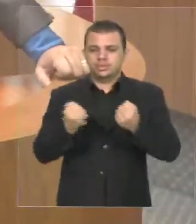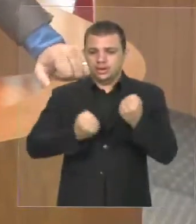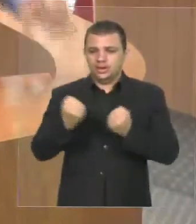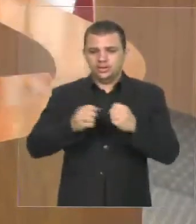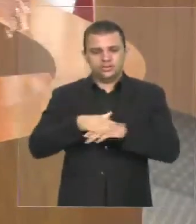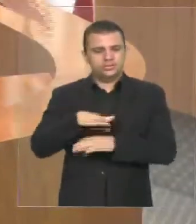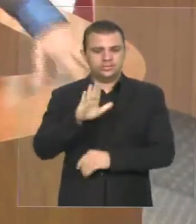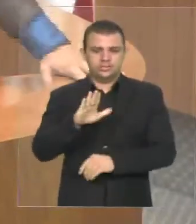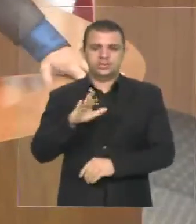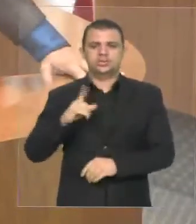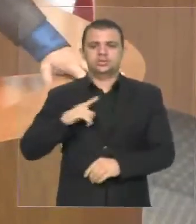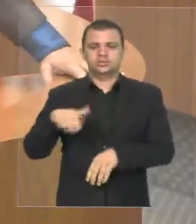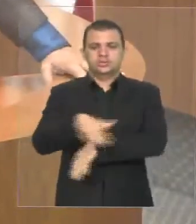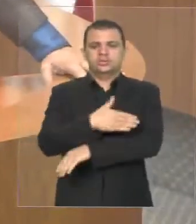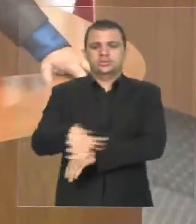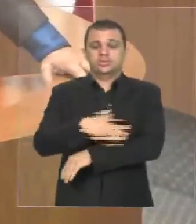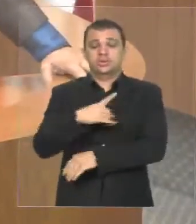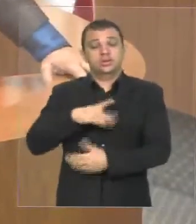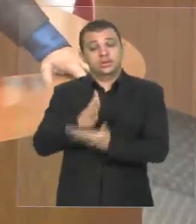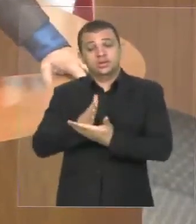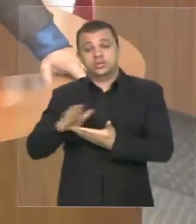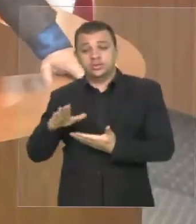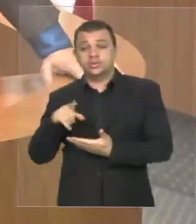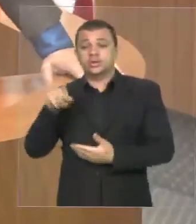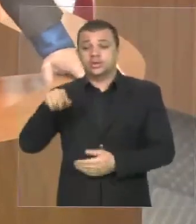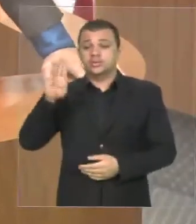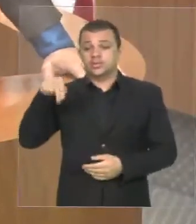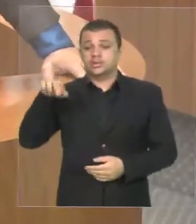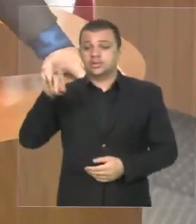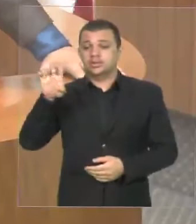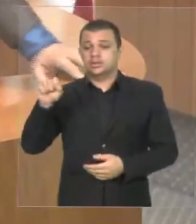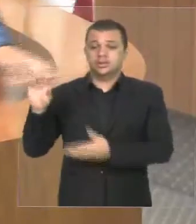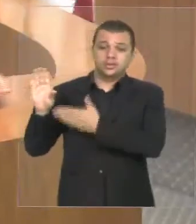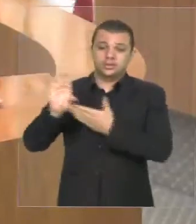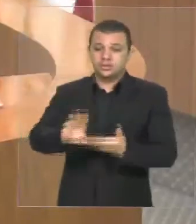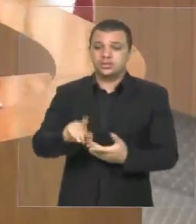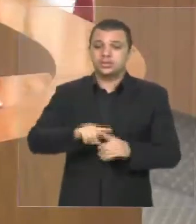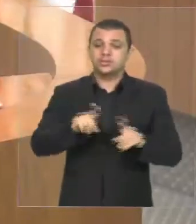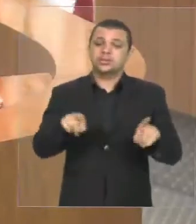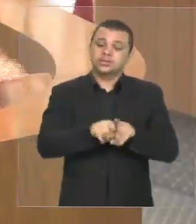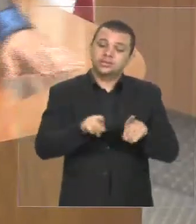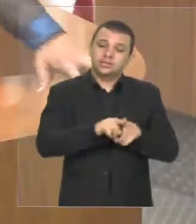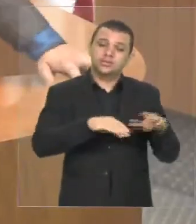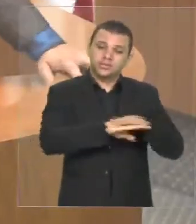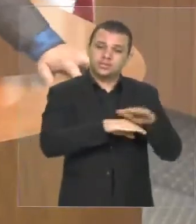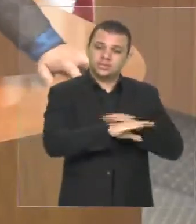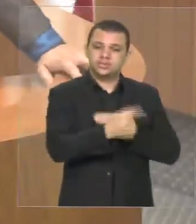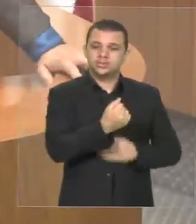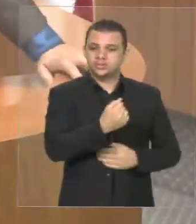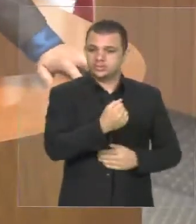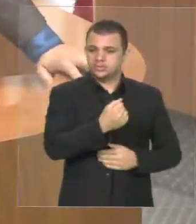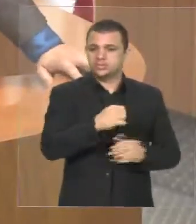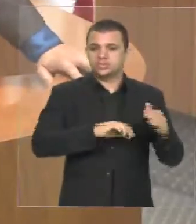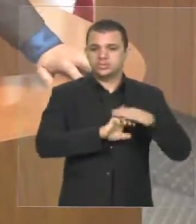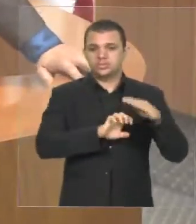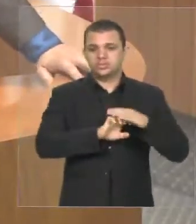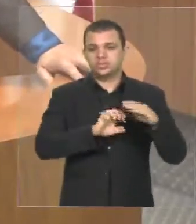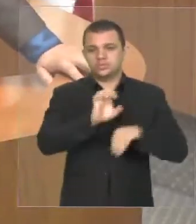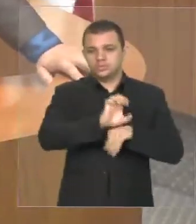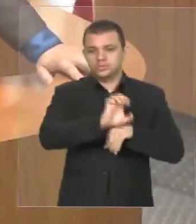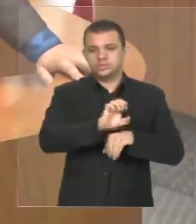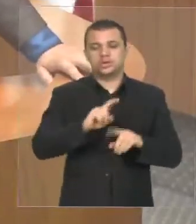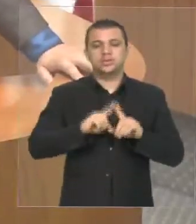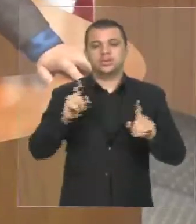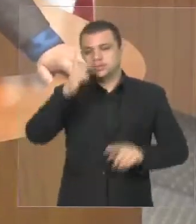de financiamento, outra parte tesouro estadual. Deputado Marco Aurélio, conclua, por favor. É já, deputado. E alguém coloca: a culpa é de Flávio